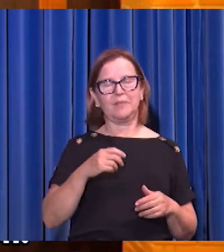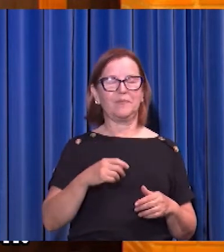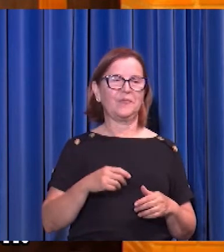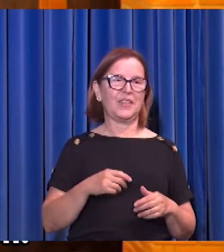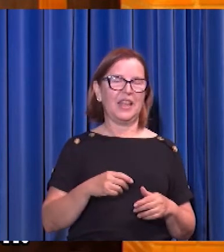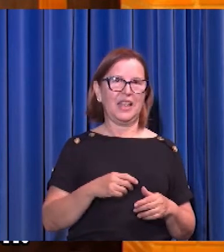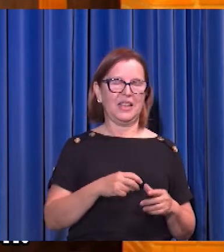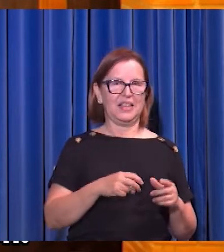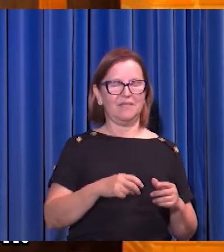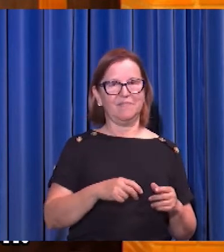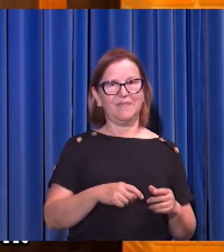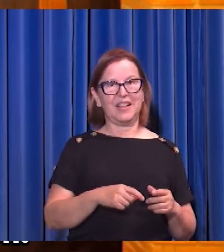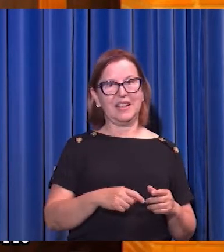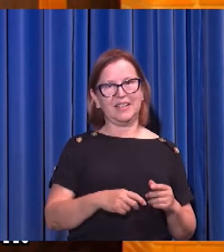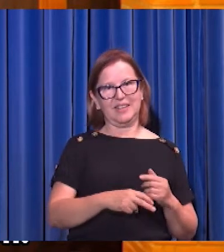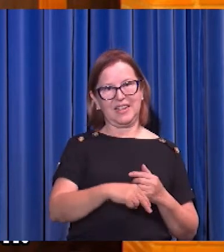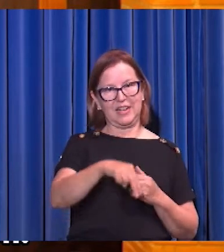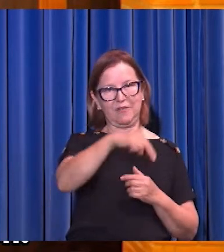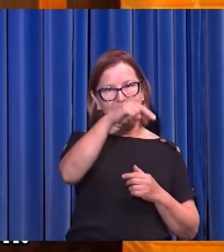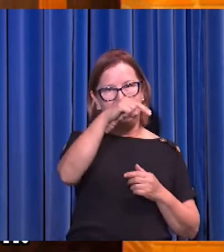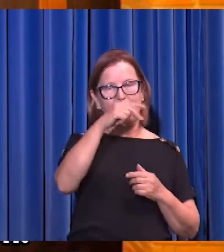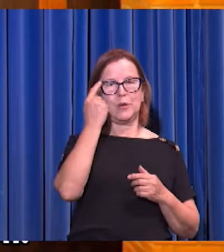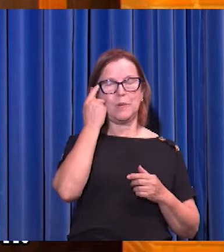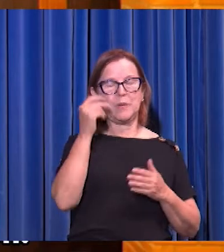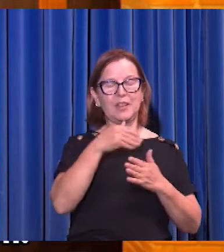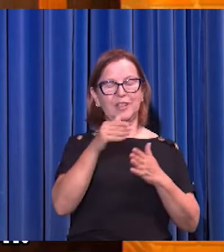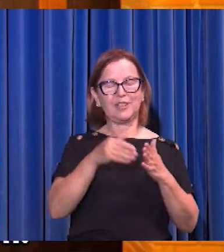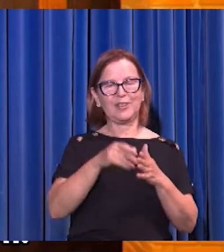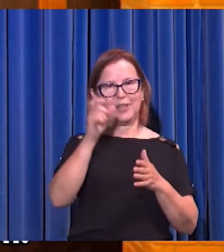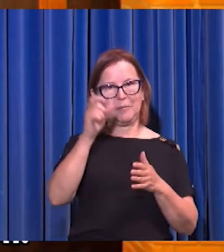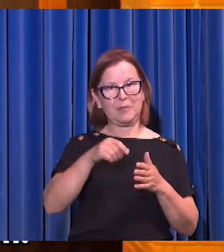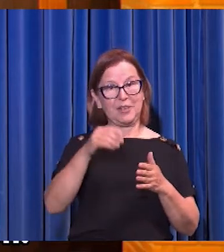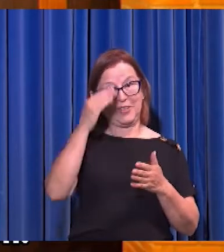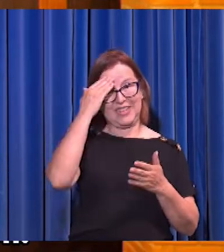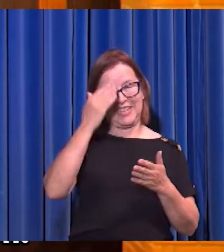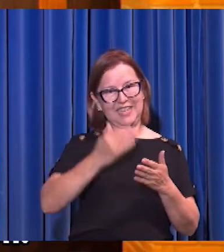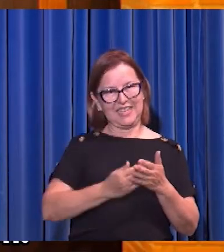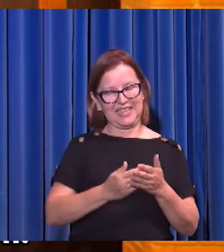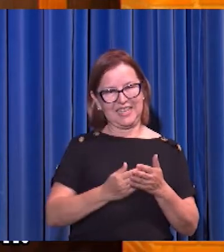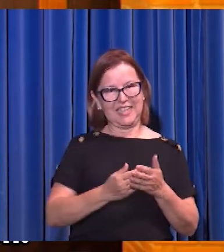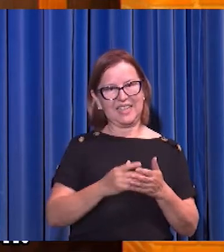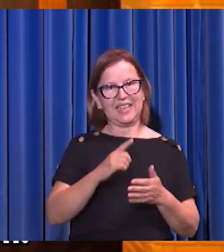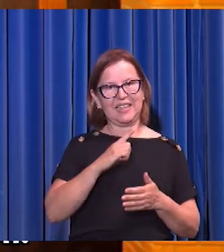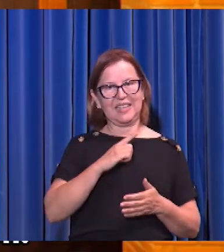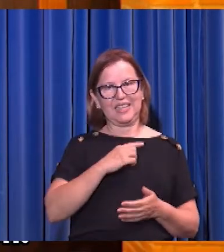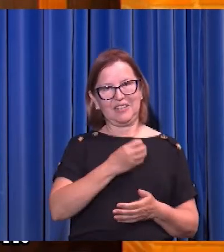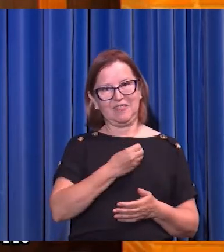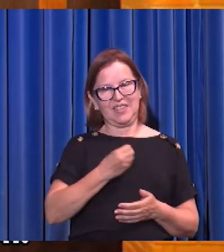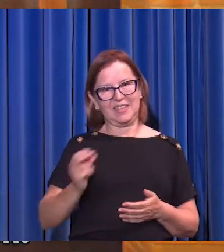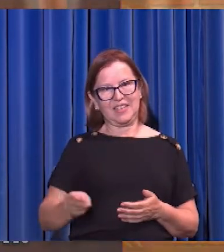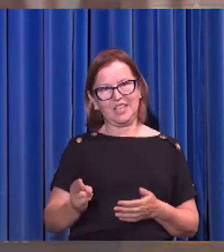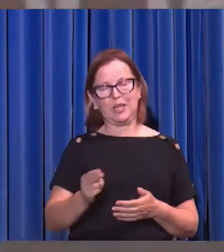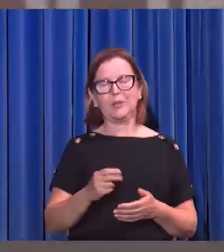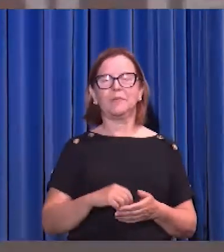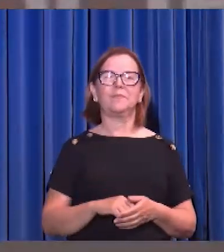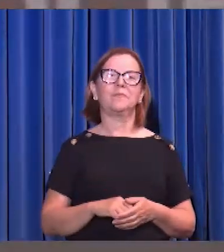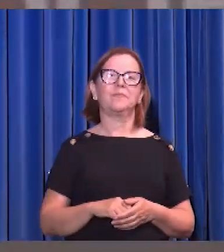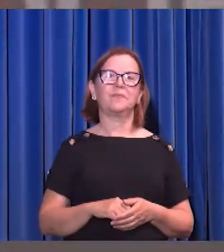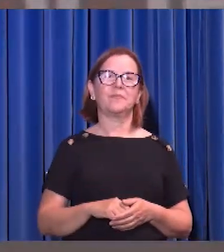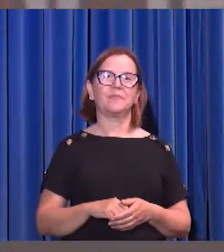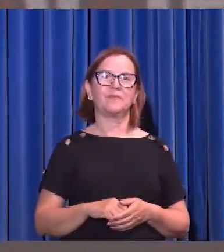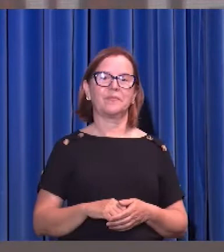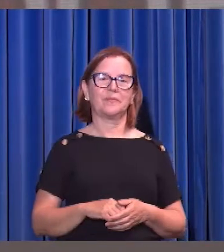para que todo o que nele crê tenha a vida eterna. Bom, aqui é o